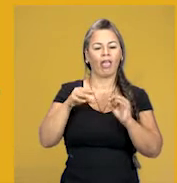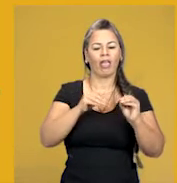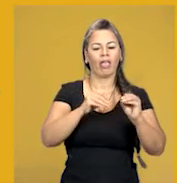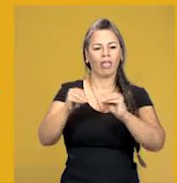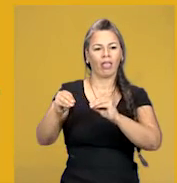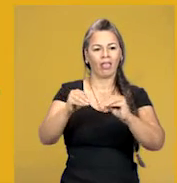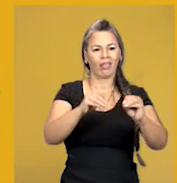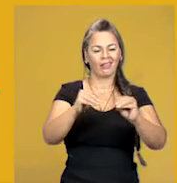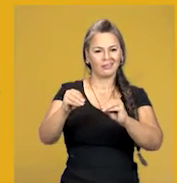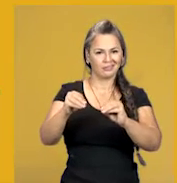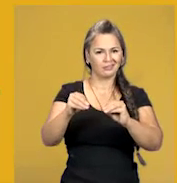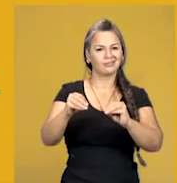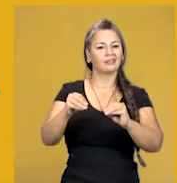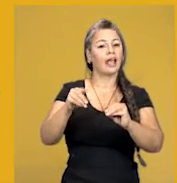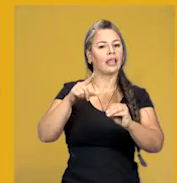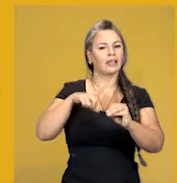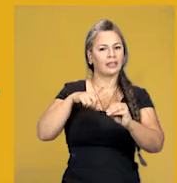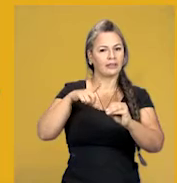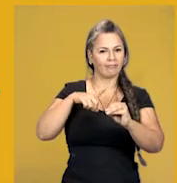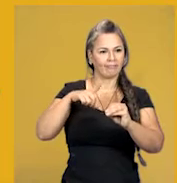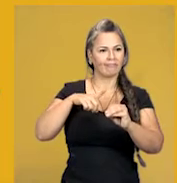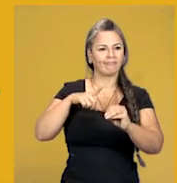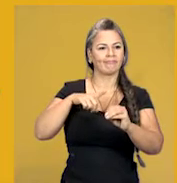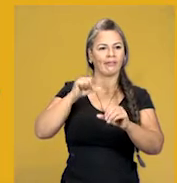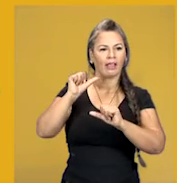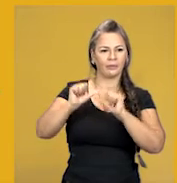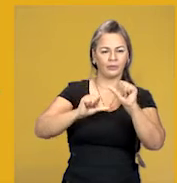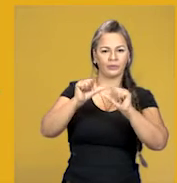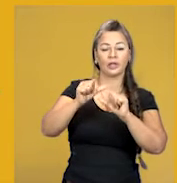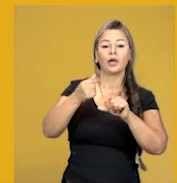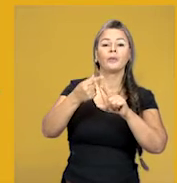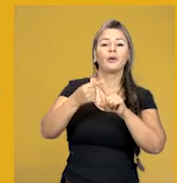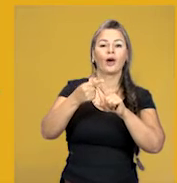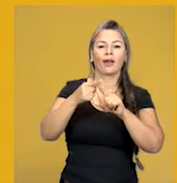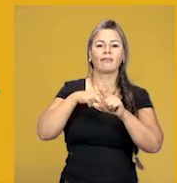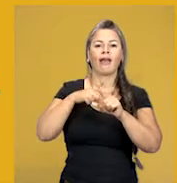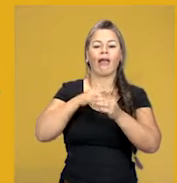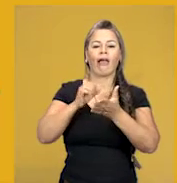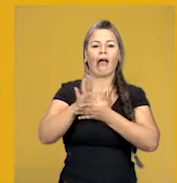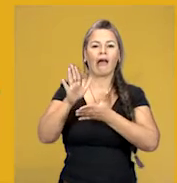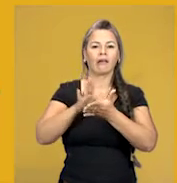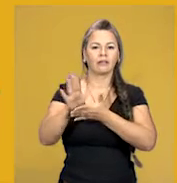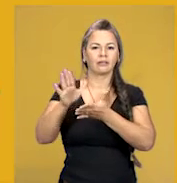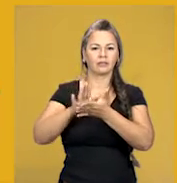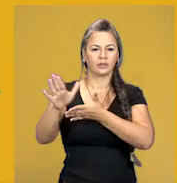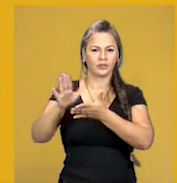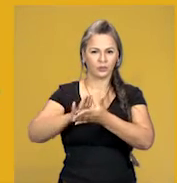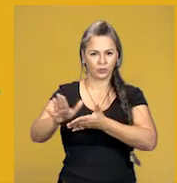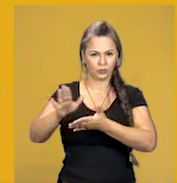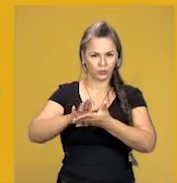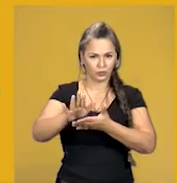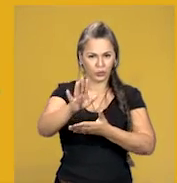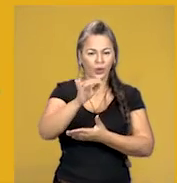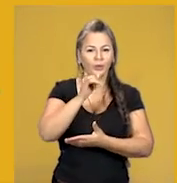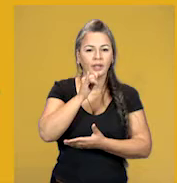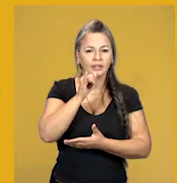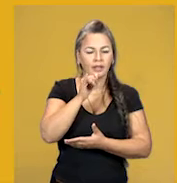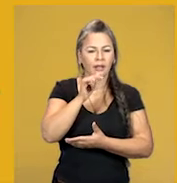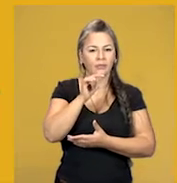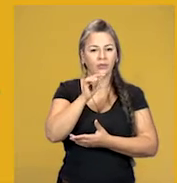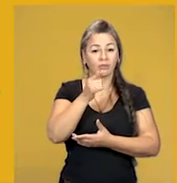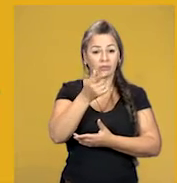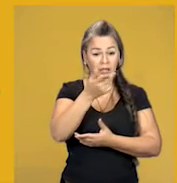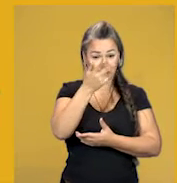impacta diariamente na vida das pessoas. Devido ao consumo, muitas pessoas têm o seu carro próprio,